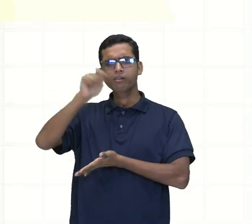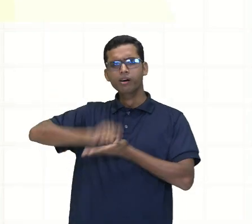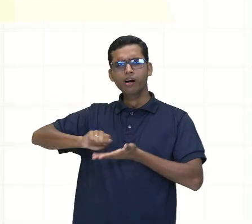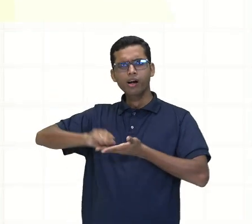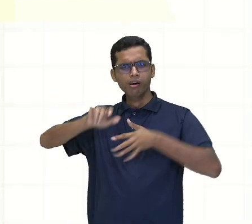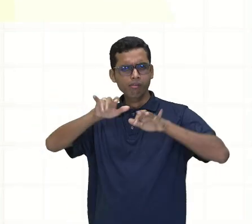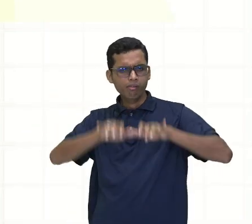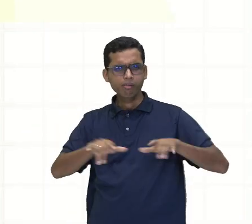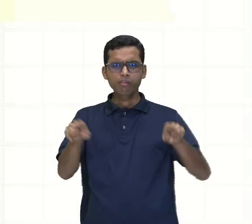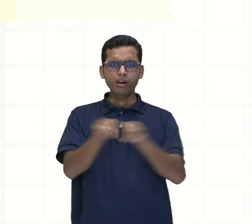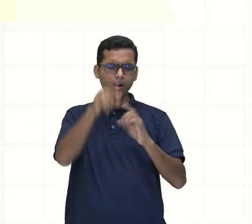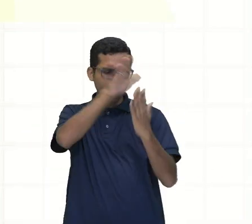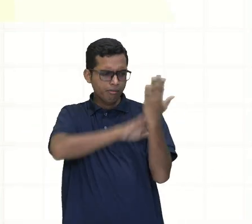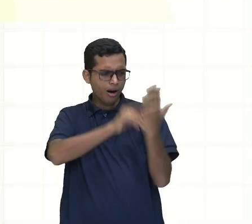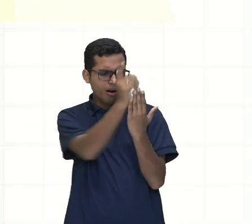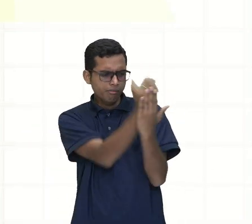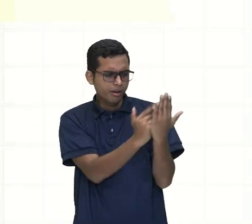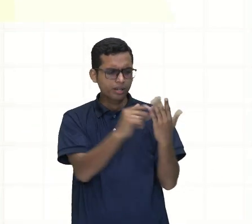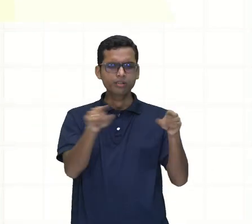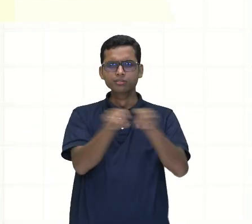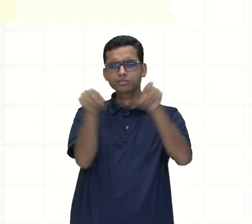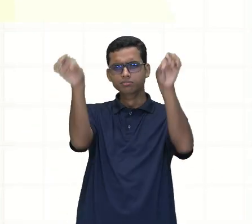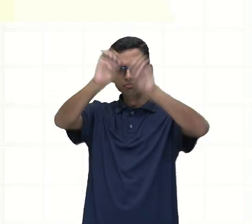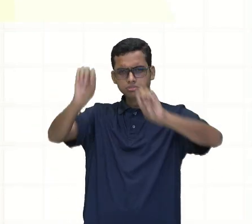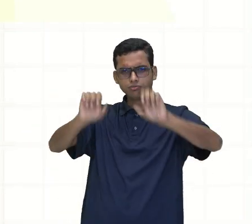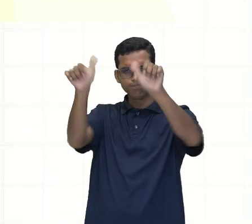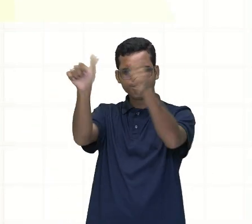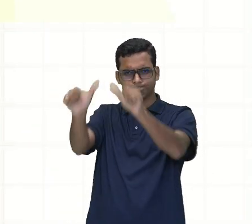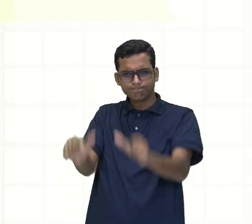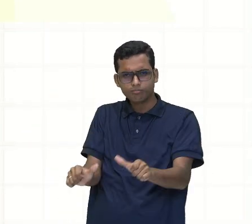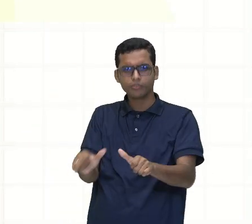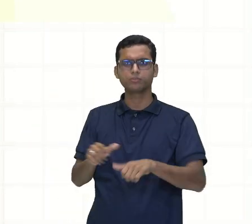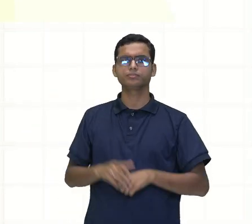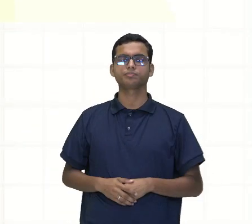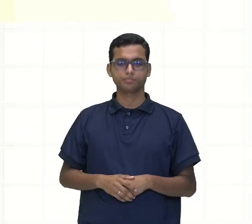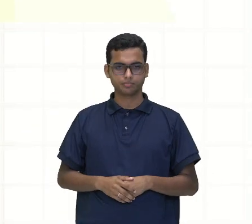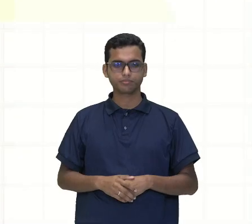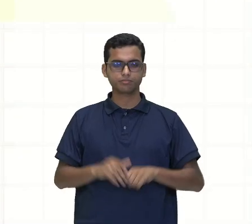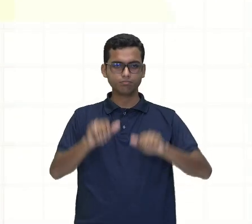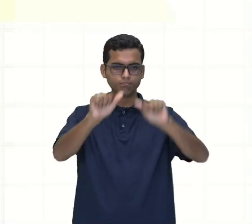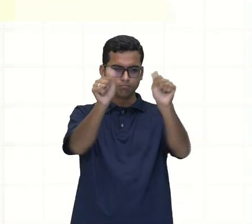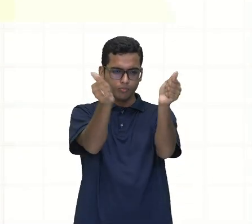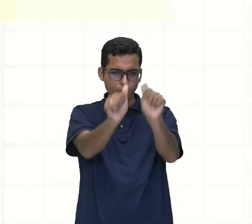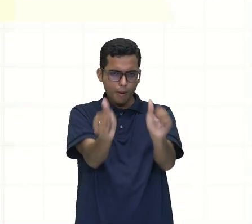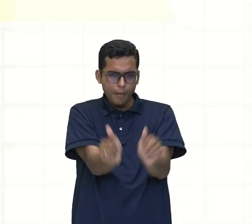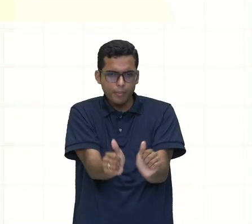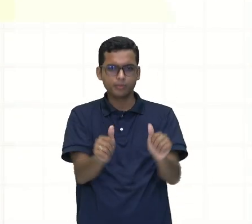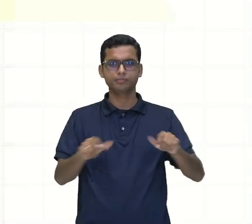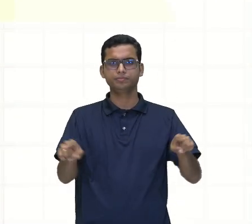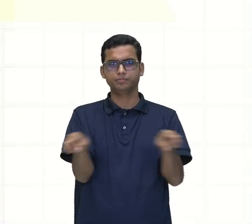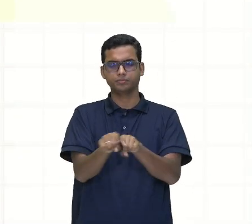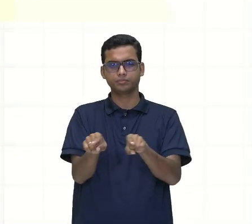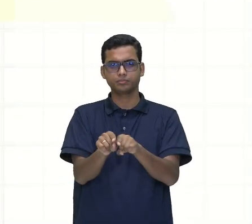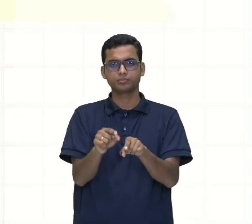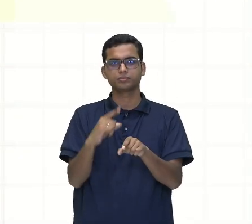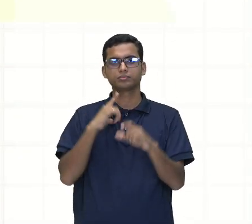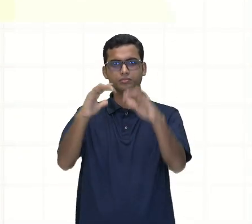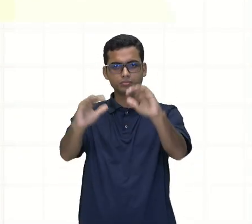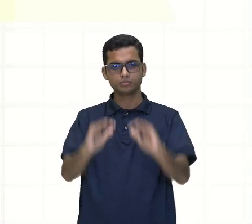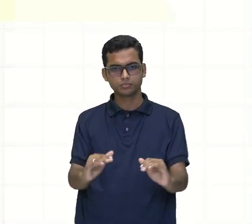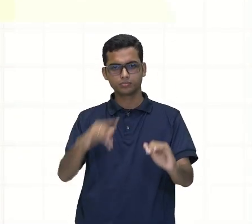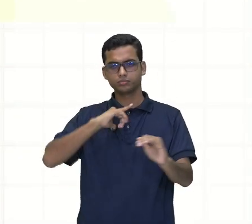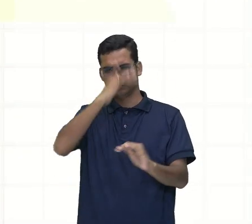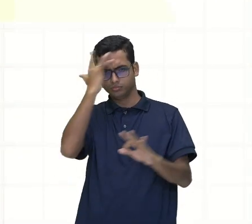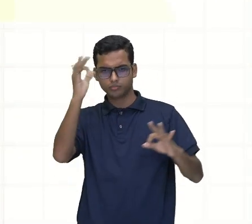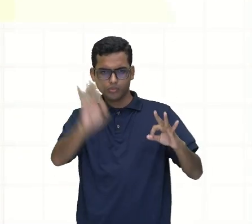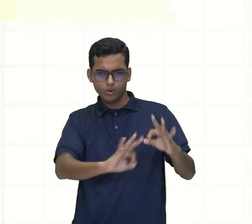escribas, pintores e escultores. Logo abaixo, camada mais baixa, com camponeses e artesãos. E, no fim,